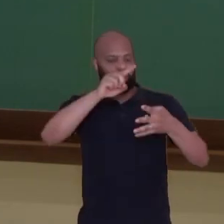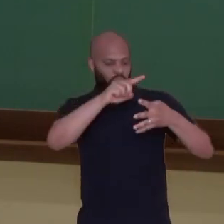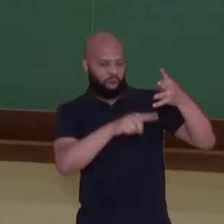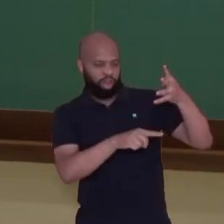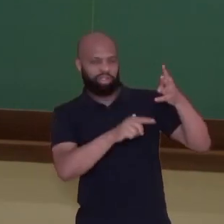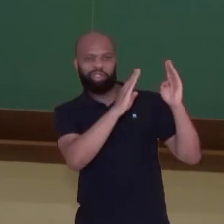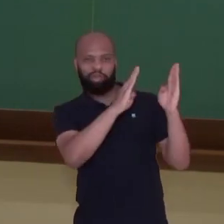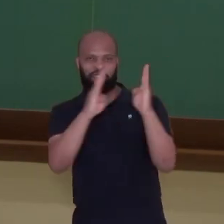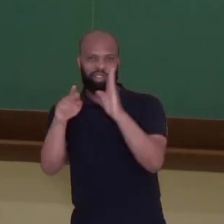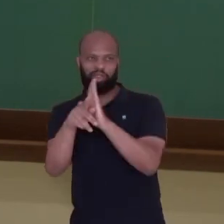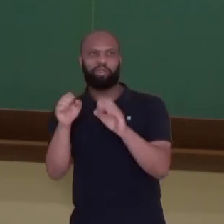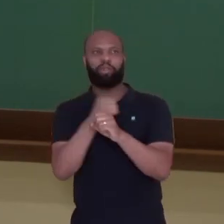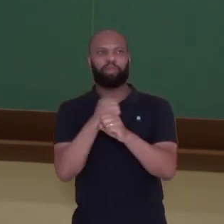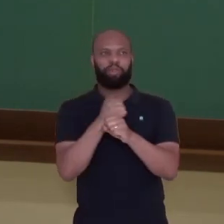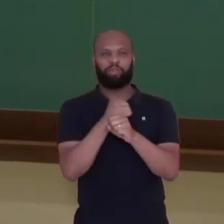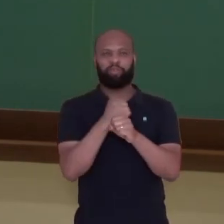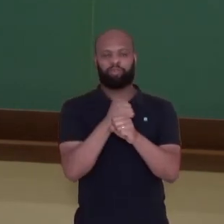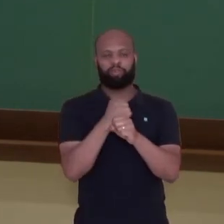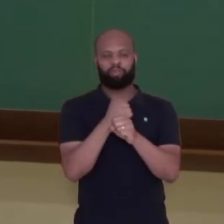4 estações do ano.